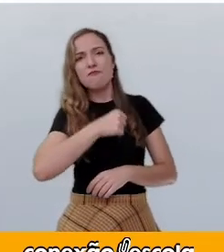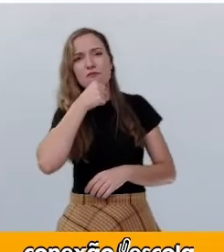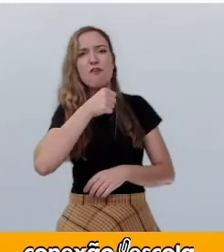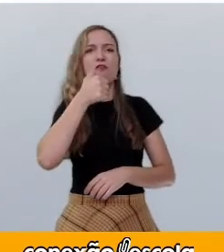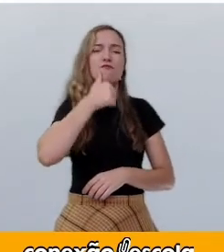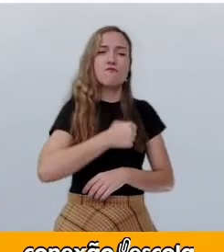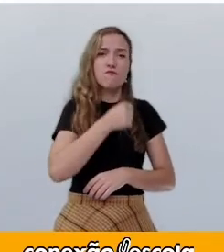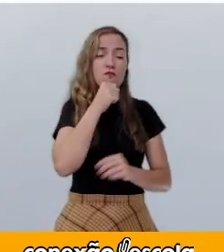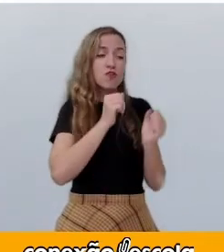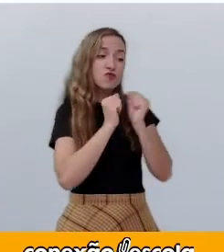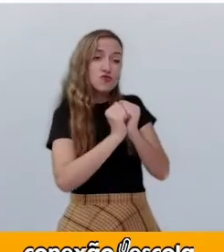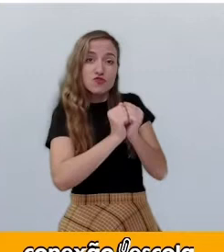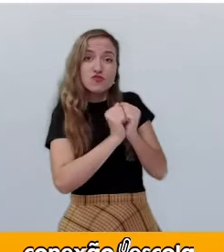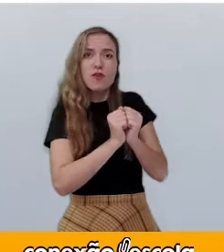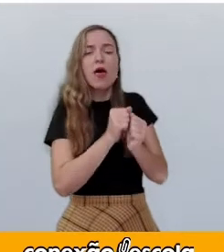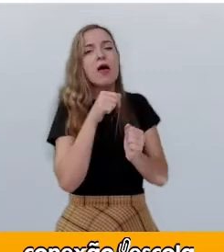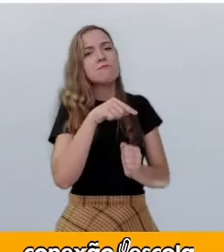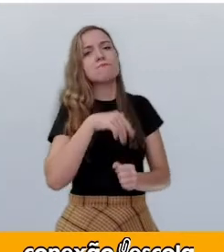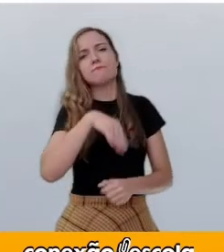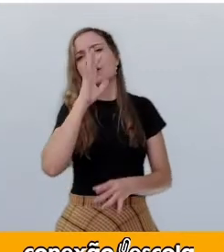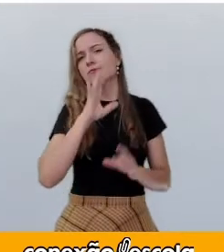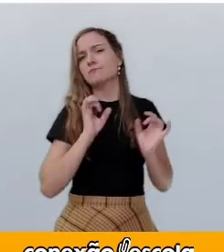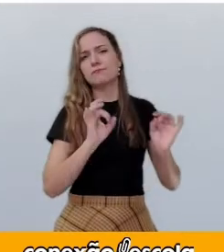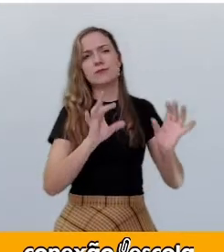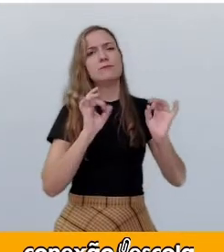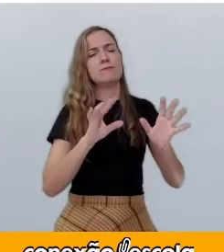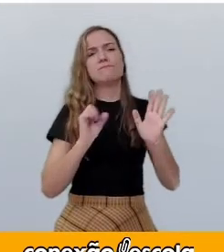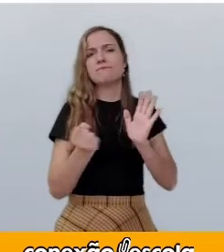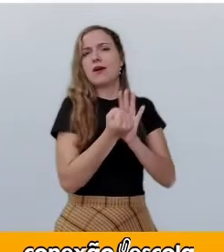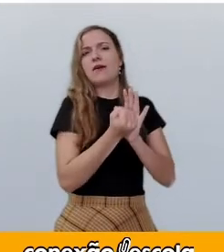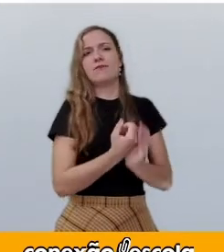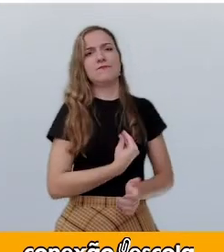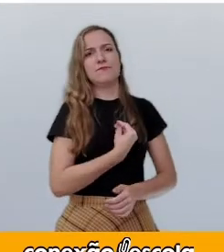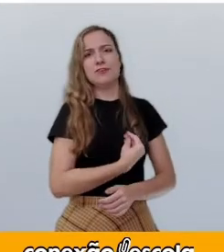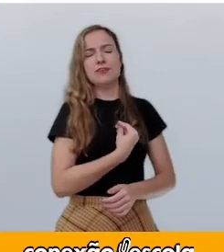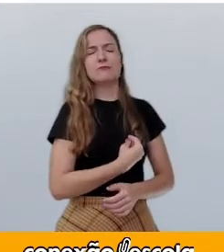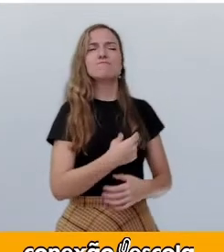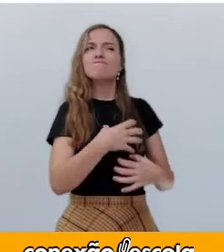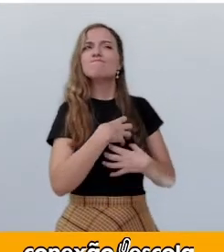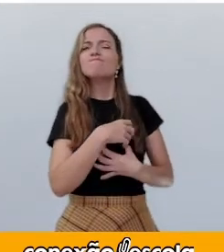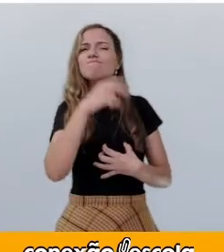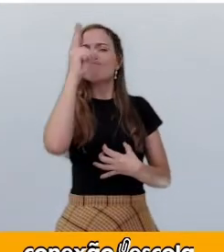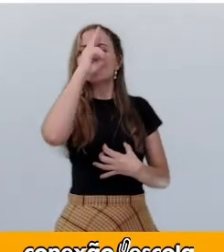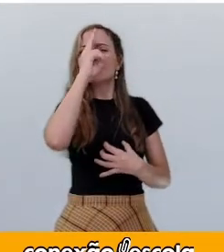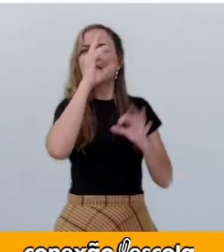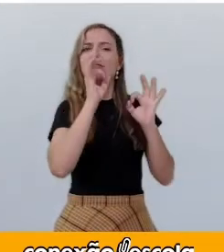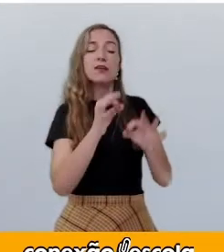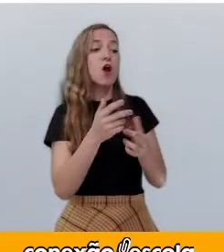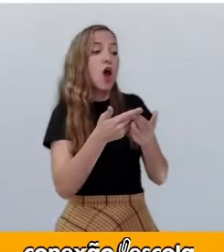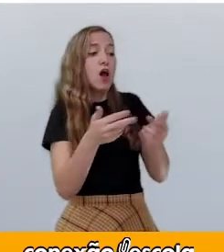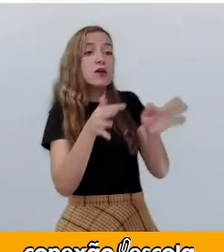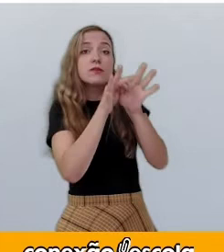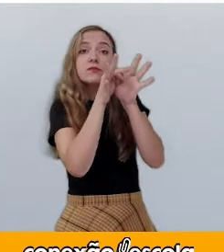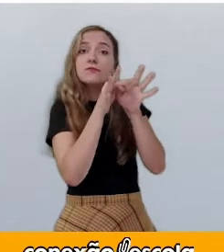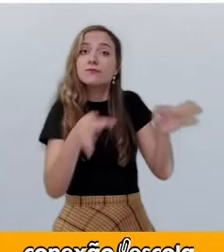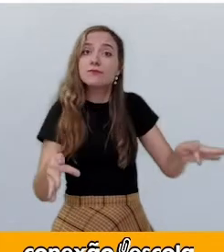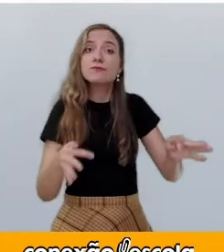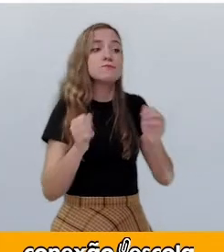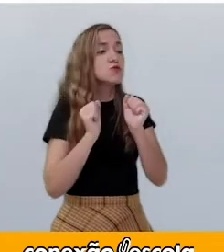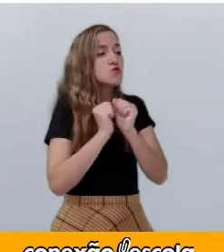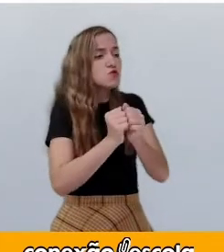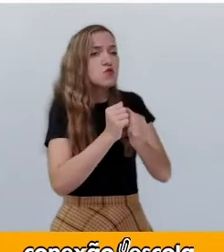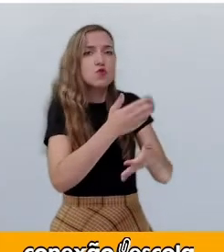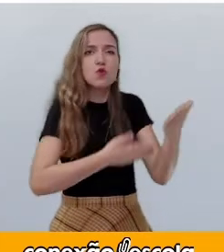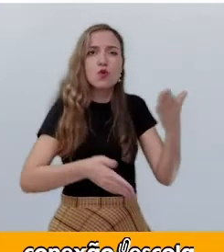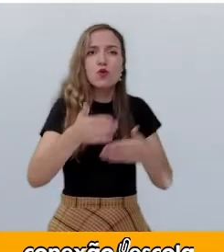vovô foram especiais para mim me ensinaram que a simplicidade do cotidiano